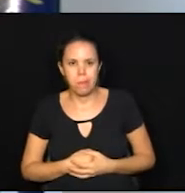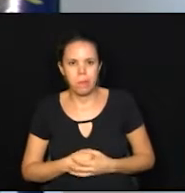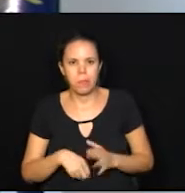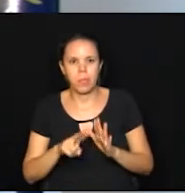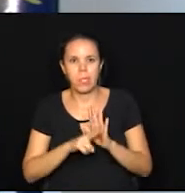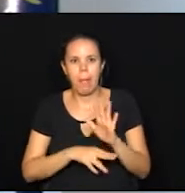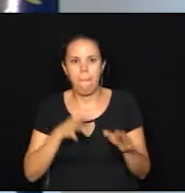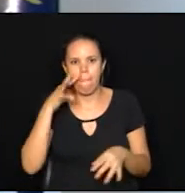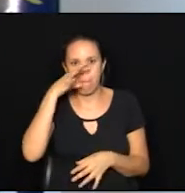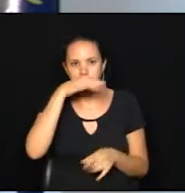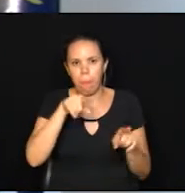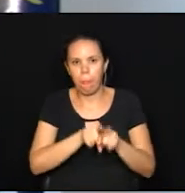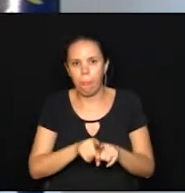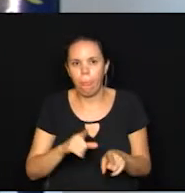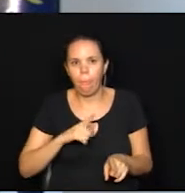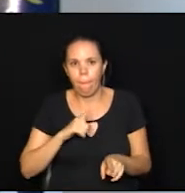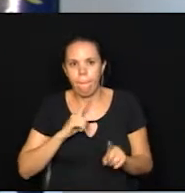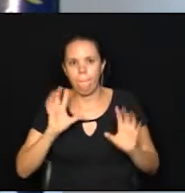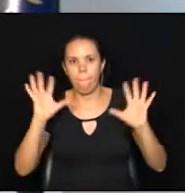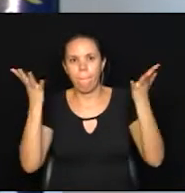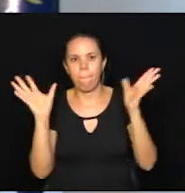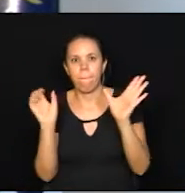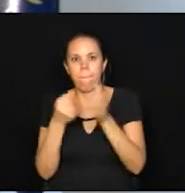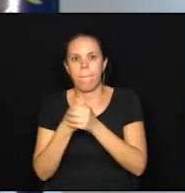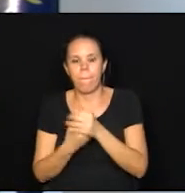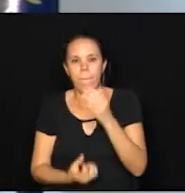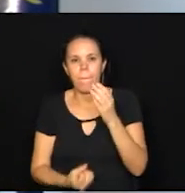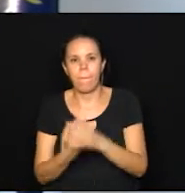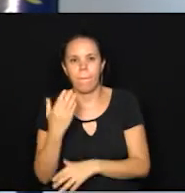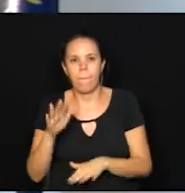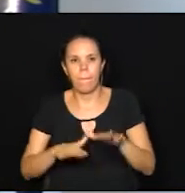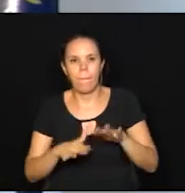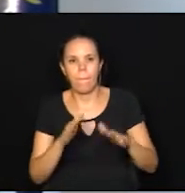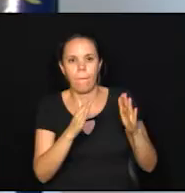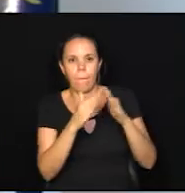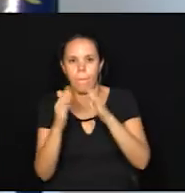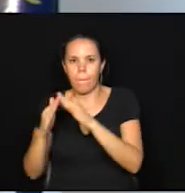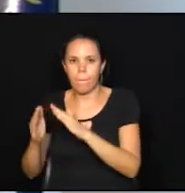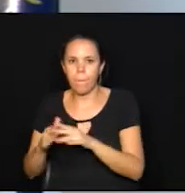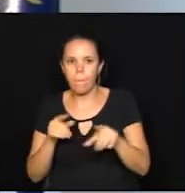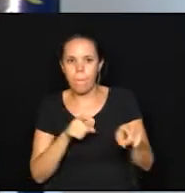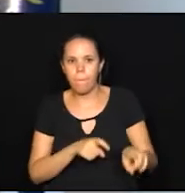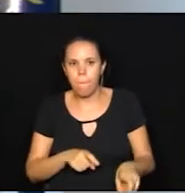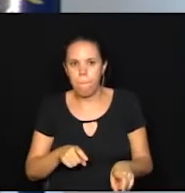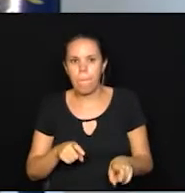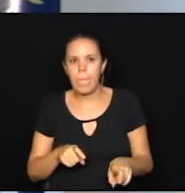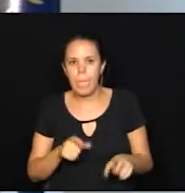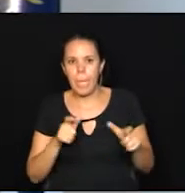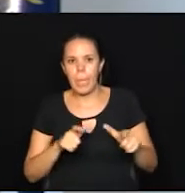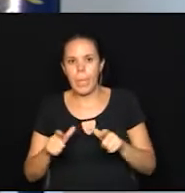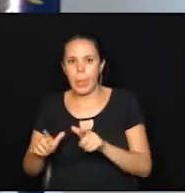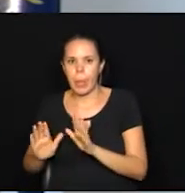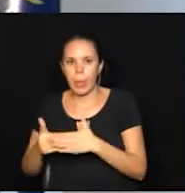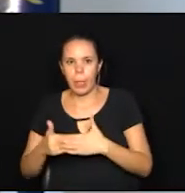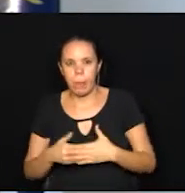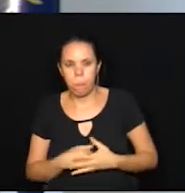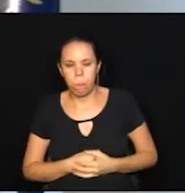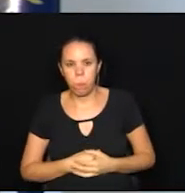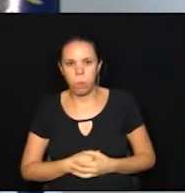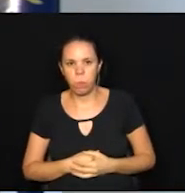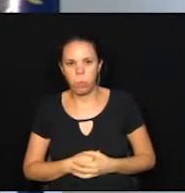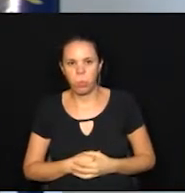regra, também temos as festas clandestinas que ocorrem às vezes em residências ou chácaras, locais fechados, né,